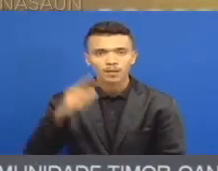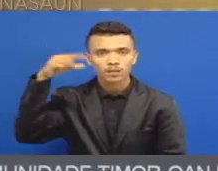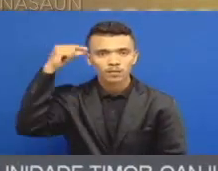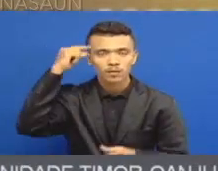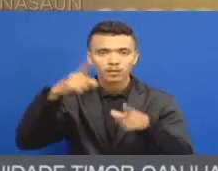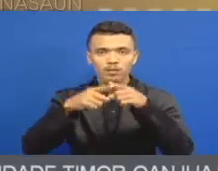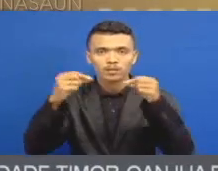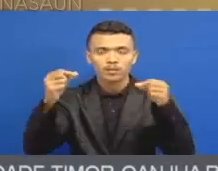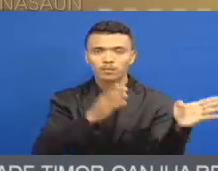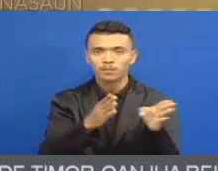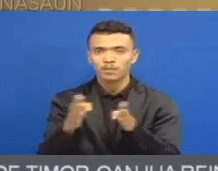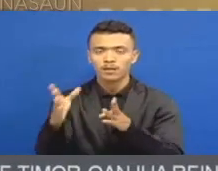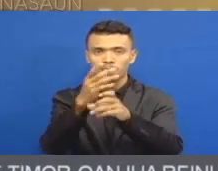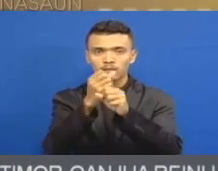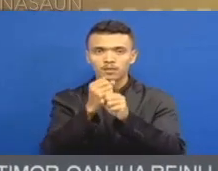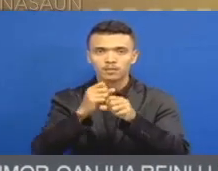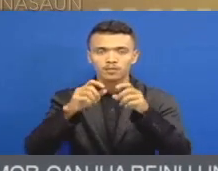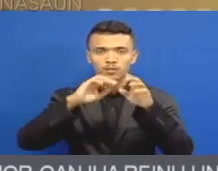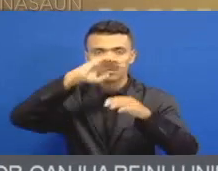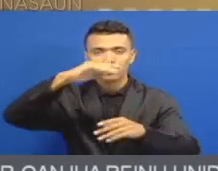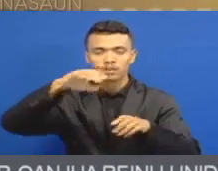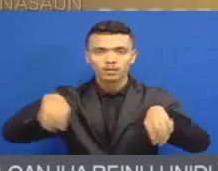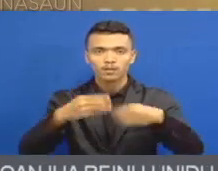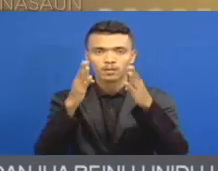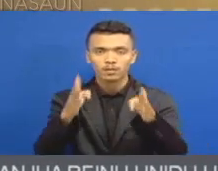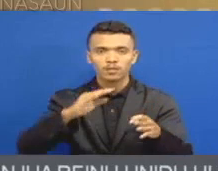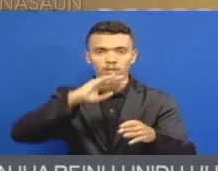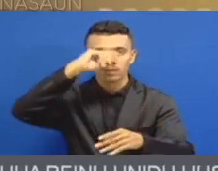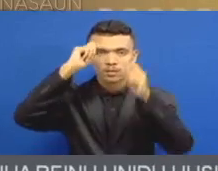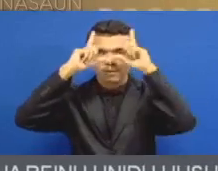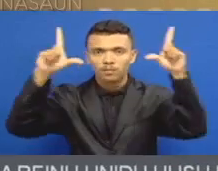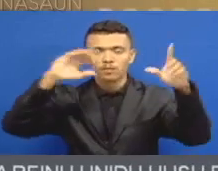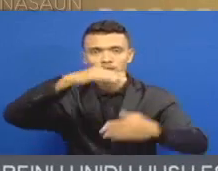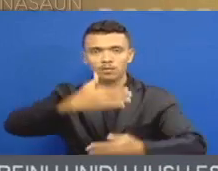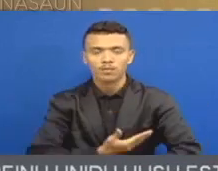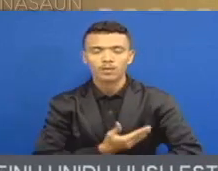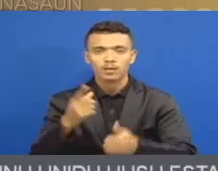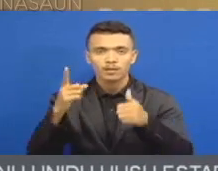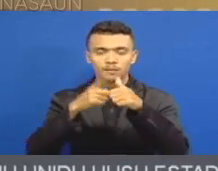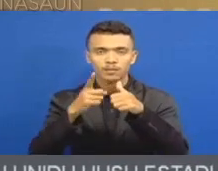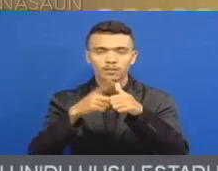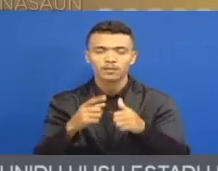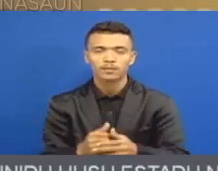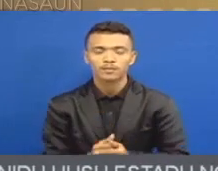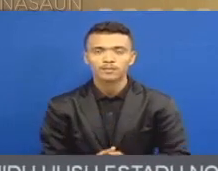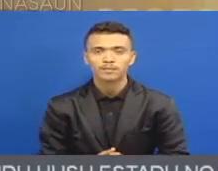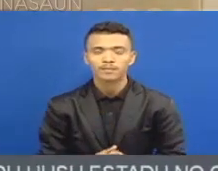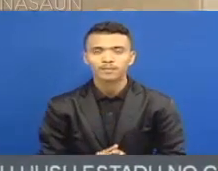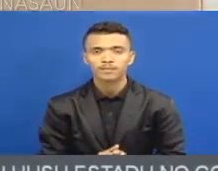Governo do Japão preparado se o trabalhador Timor-Leste para serviço e o Japão para fazer da Huluk.